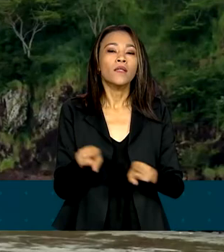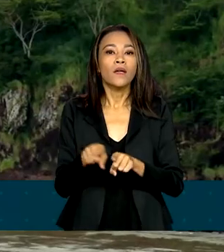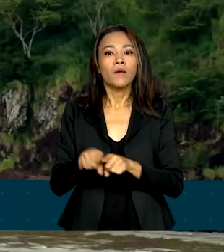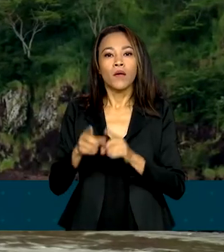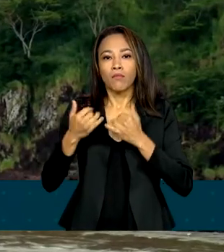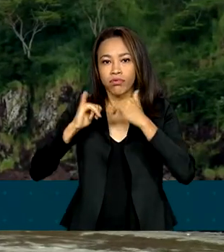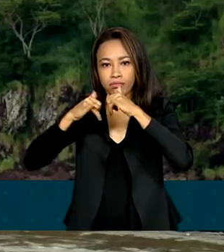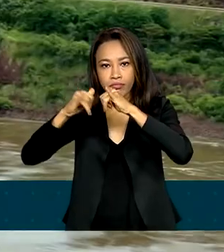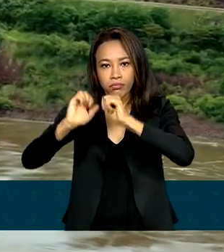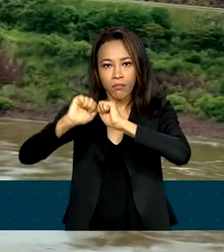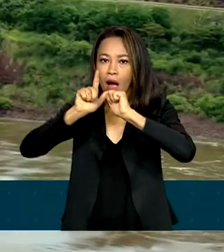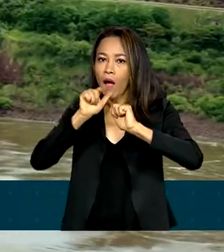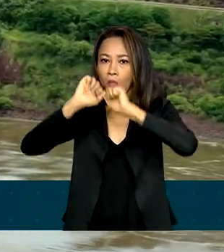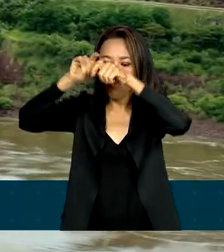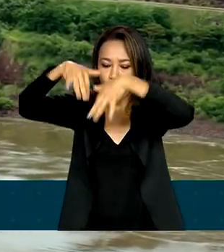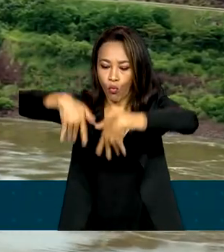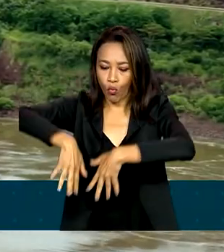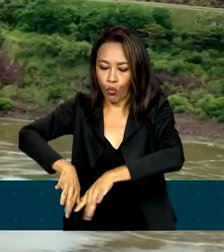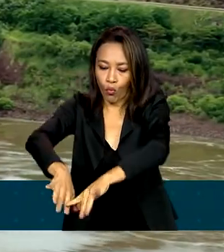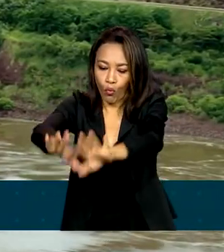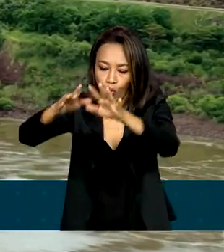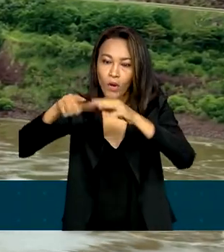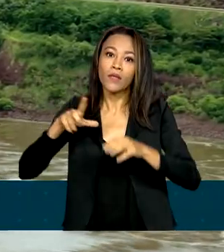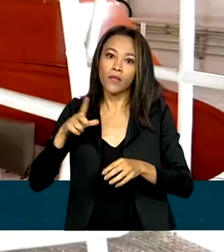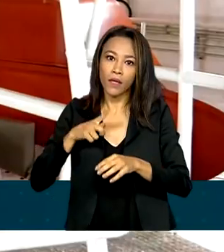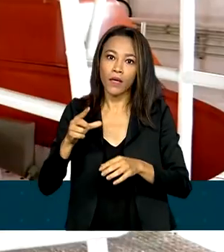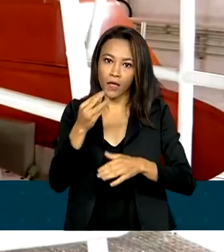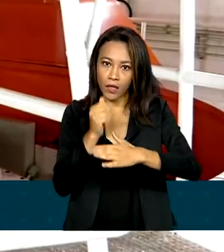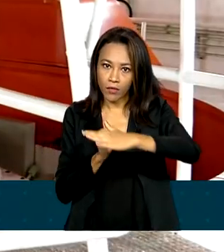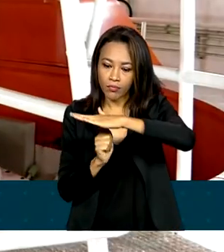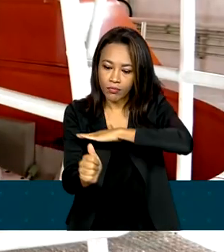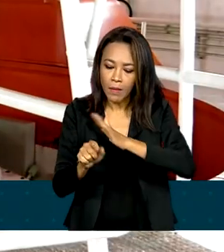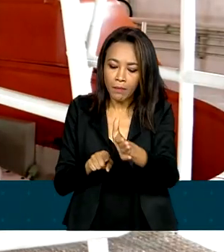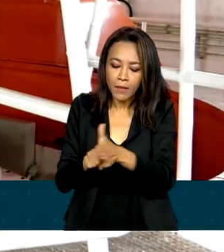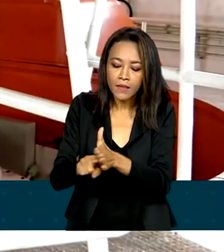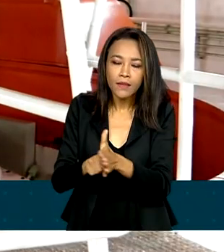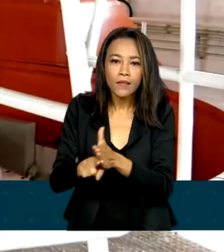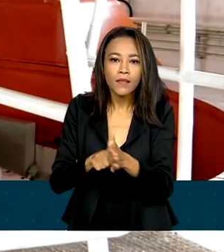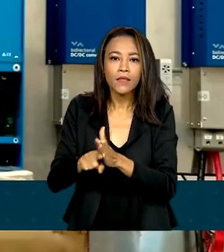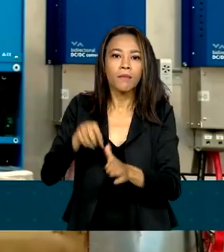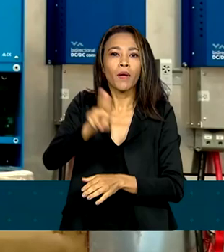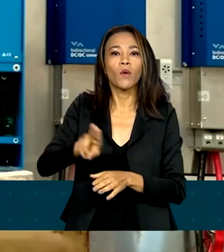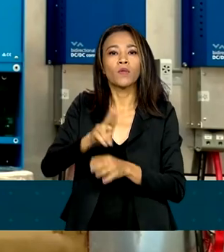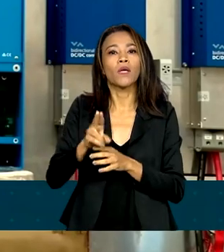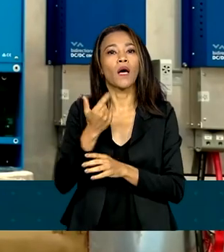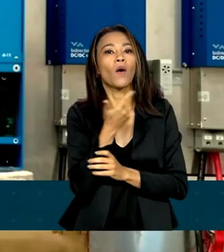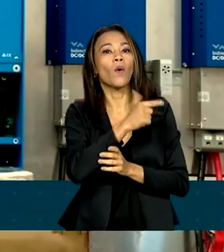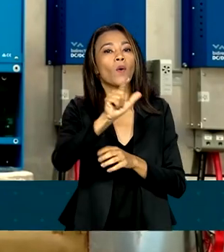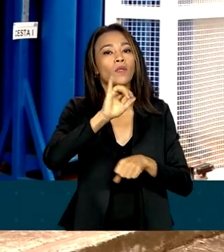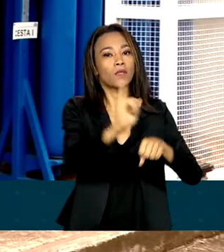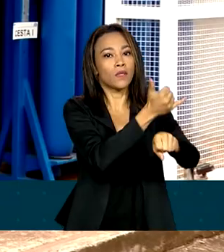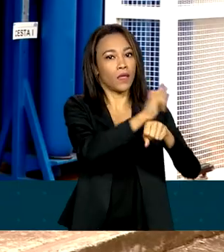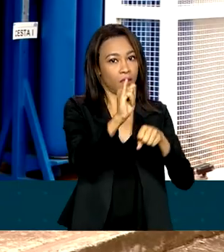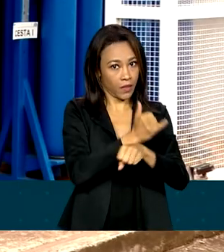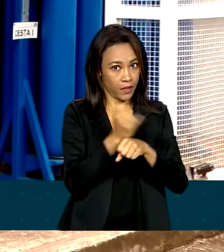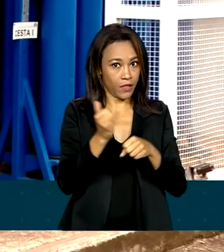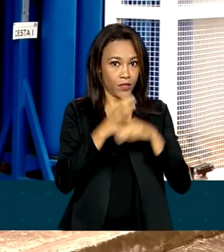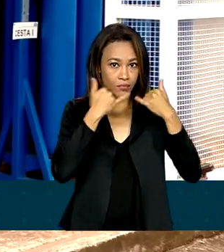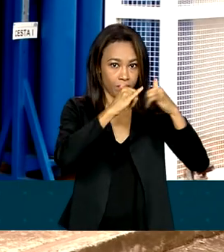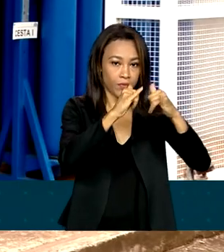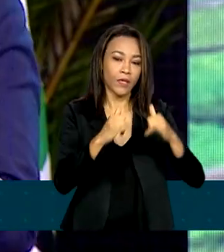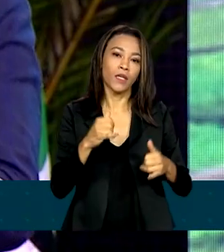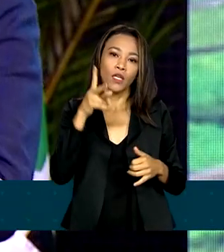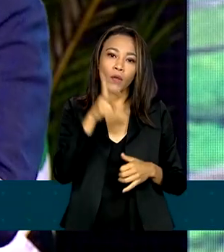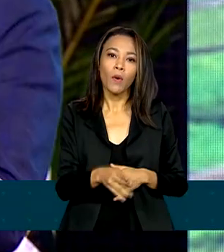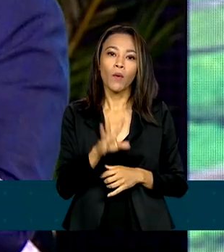por hidrelétrica, Itaipu investe em pesquisas para explorar novas fontes de energia limpa e renovável, como o hidrogênio